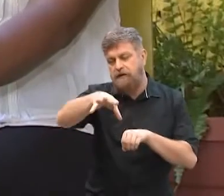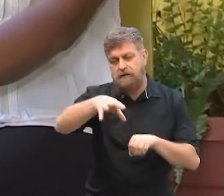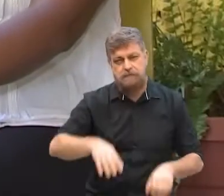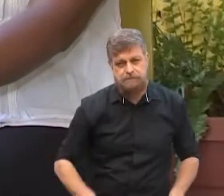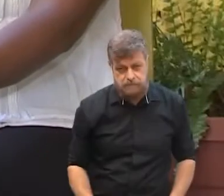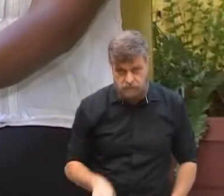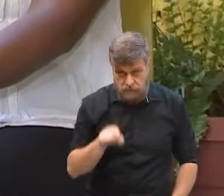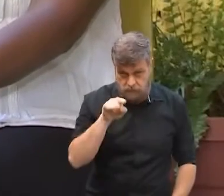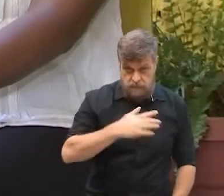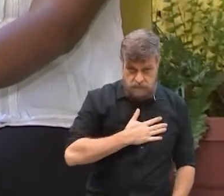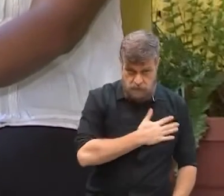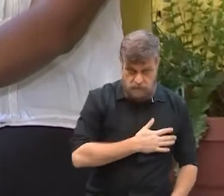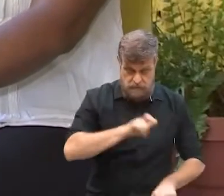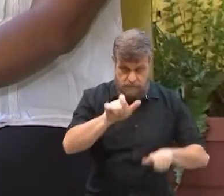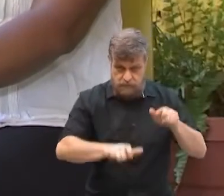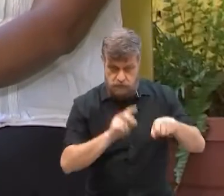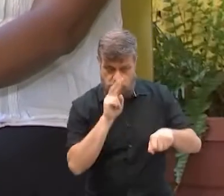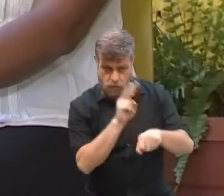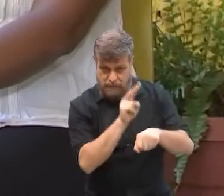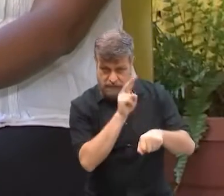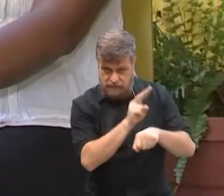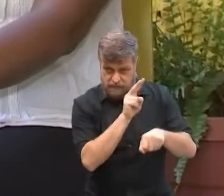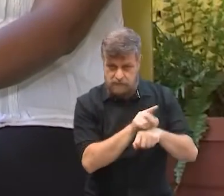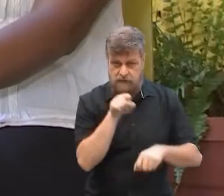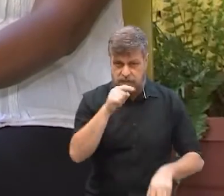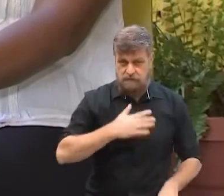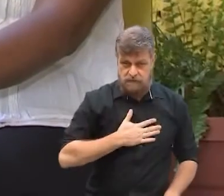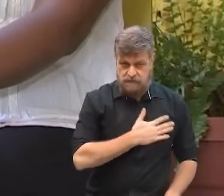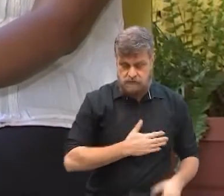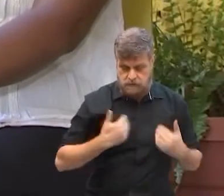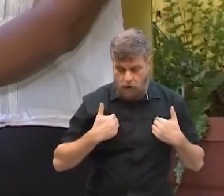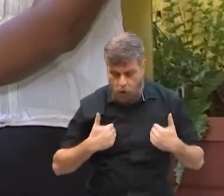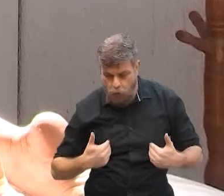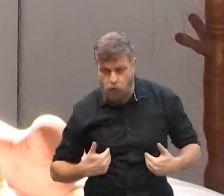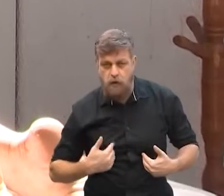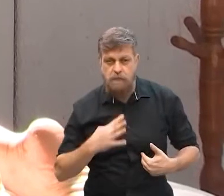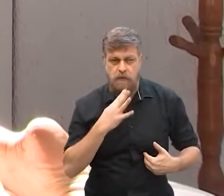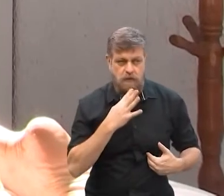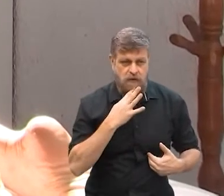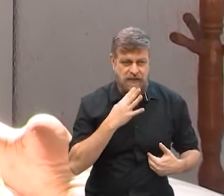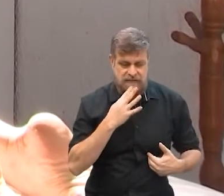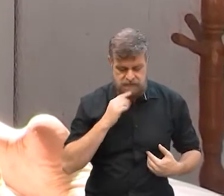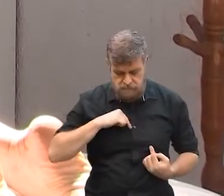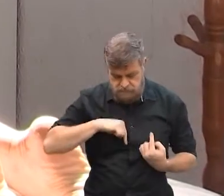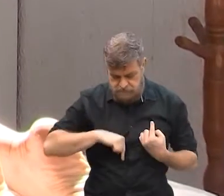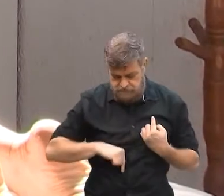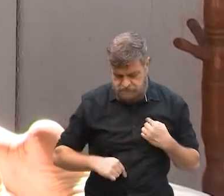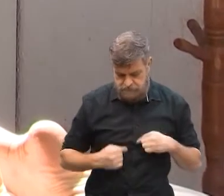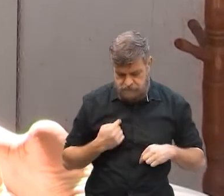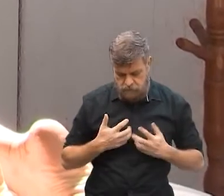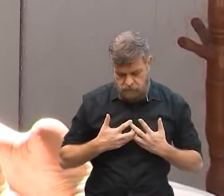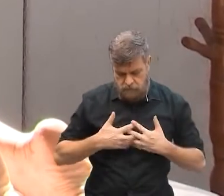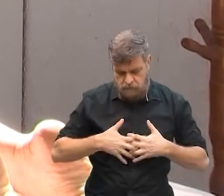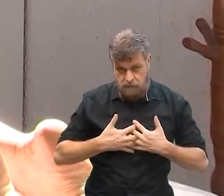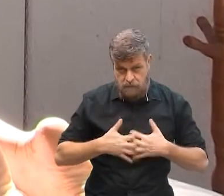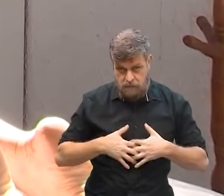É assim, se você gosta de cuidar de pessoas, gosta da questão anatômica, fisiológica do corpo